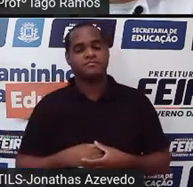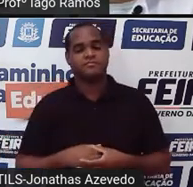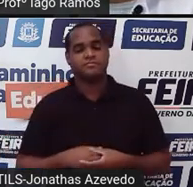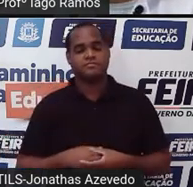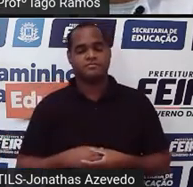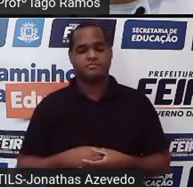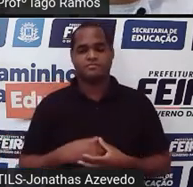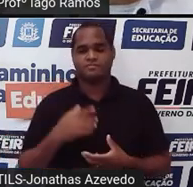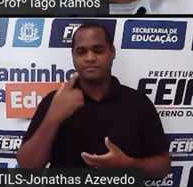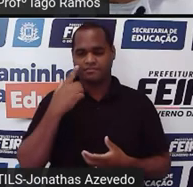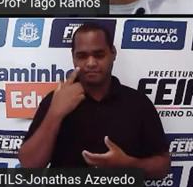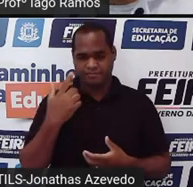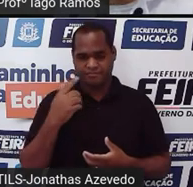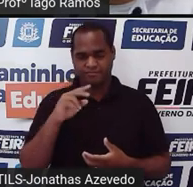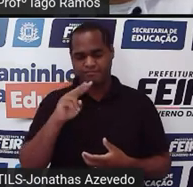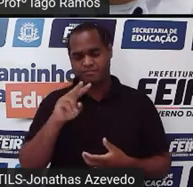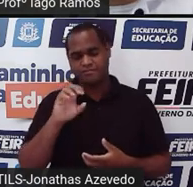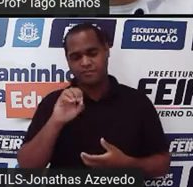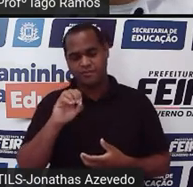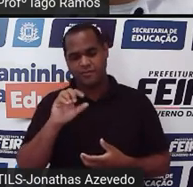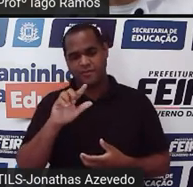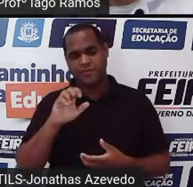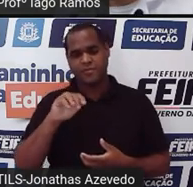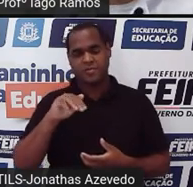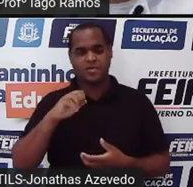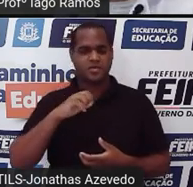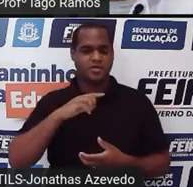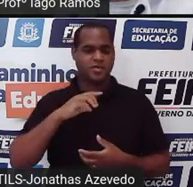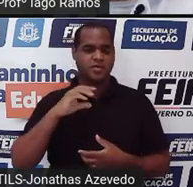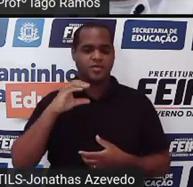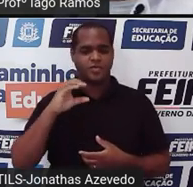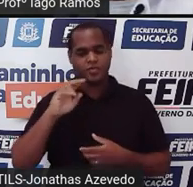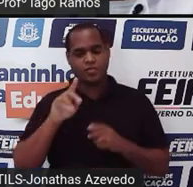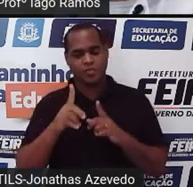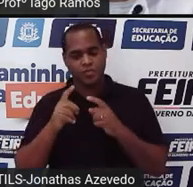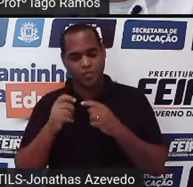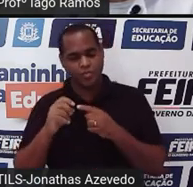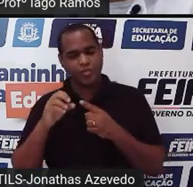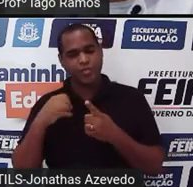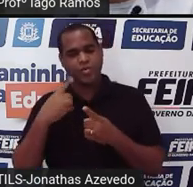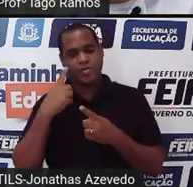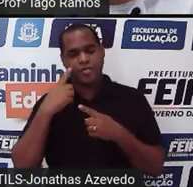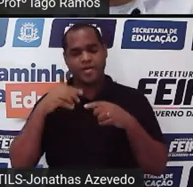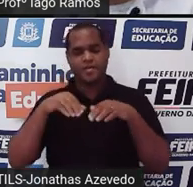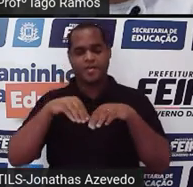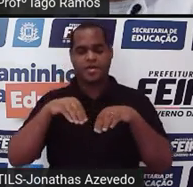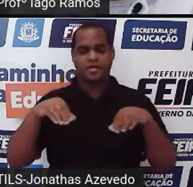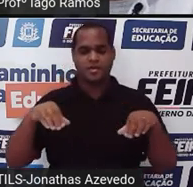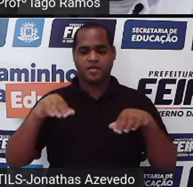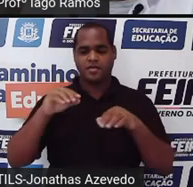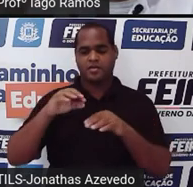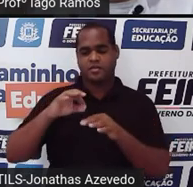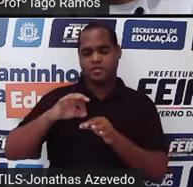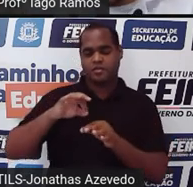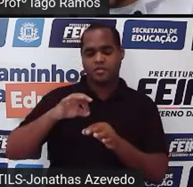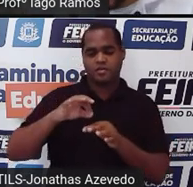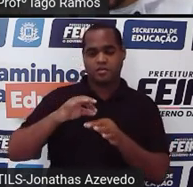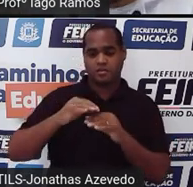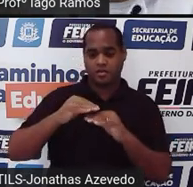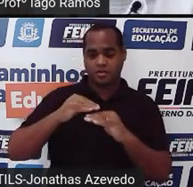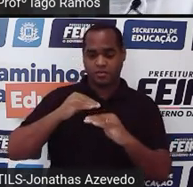então o volume é igual volume de um cubo o volume de um paralelepípedo é igual ao